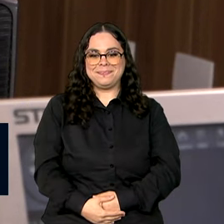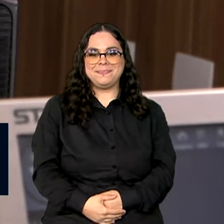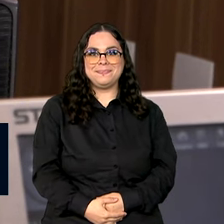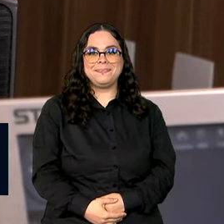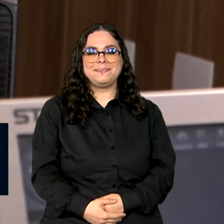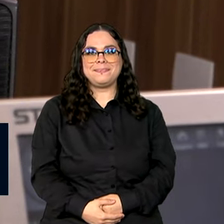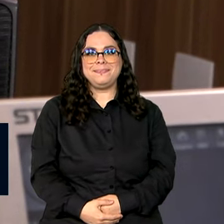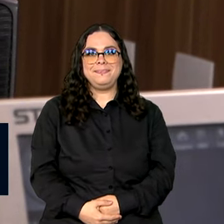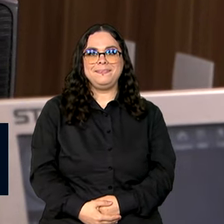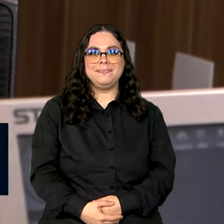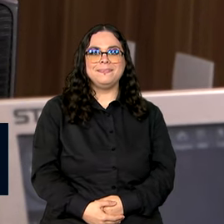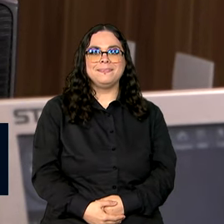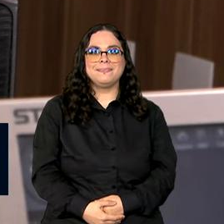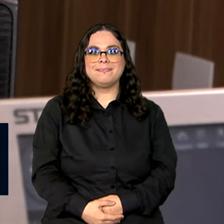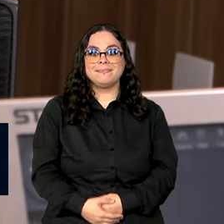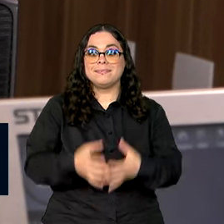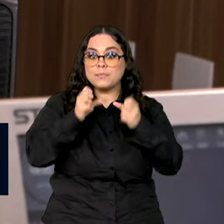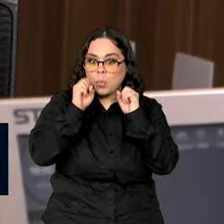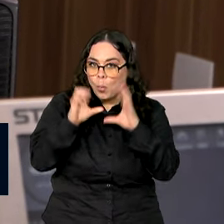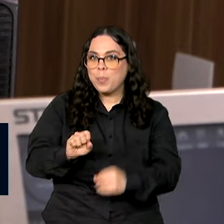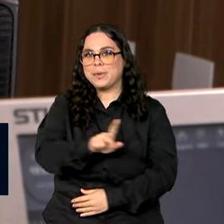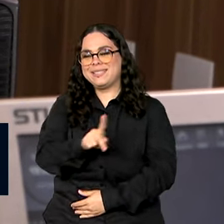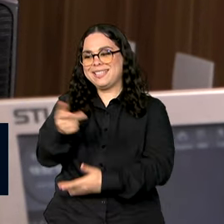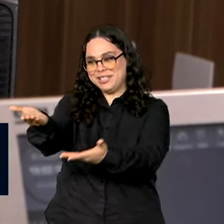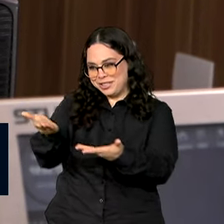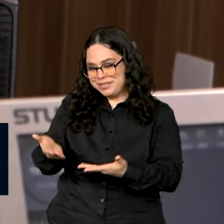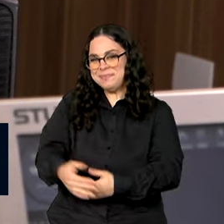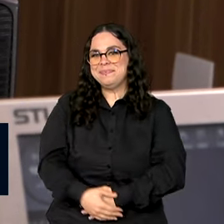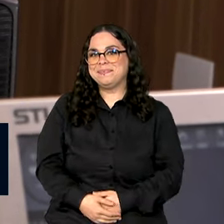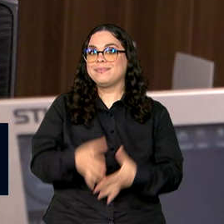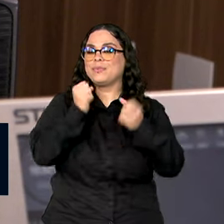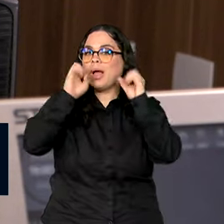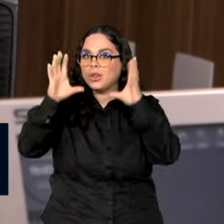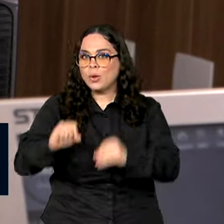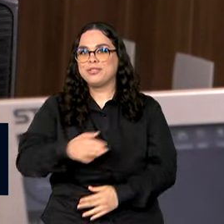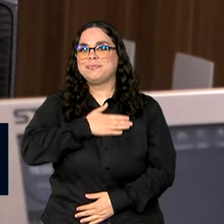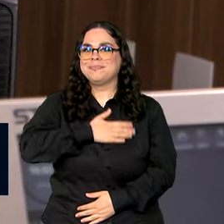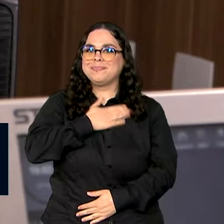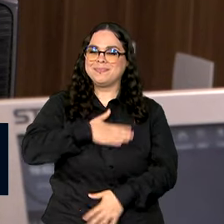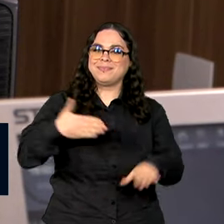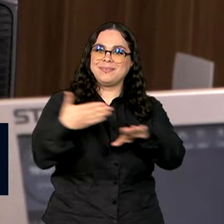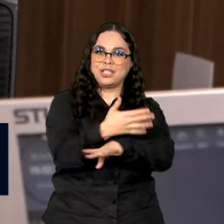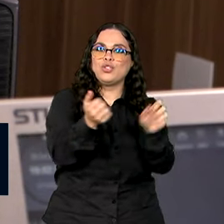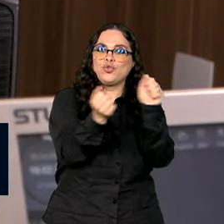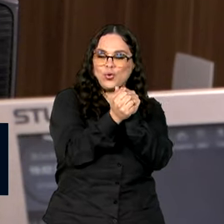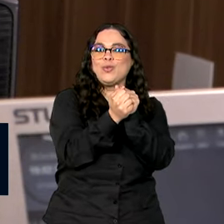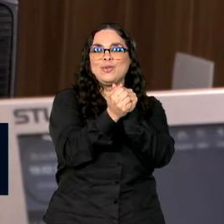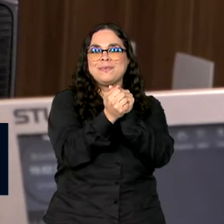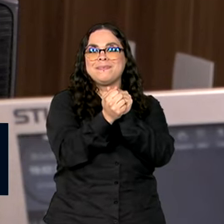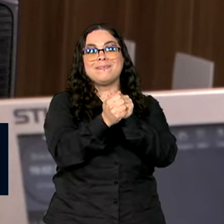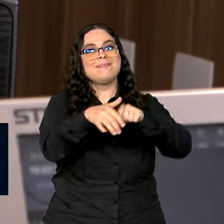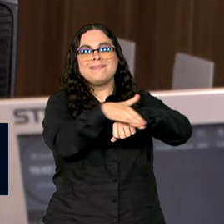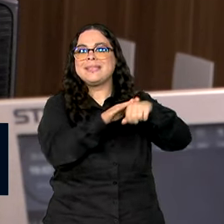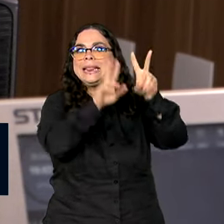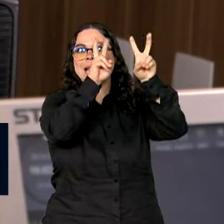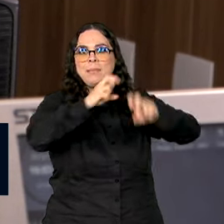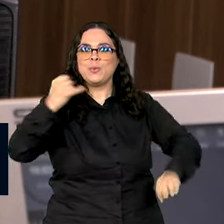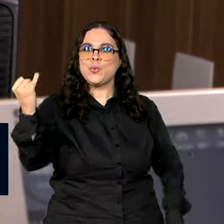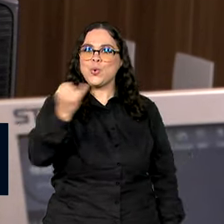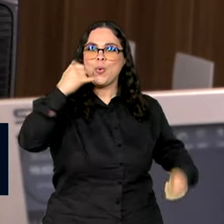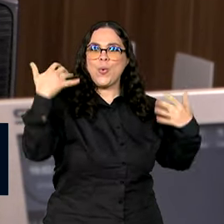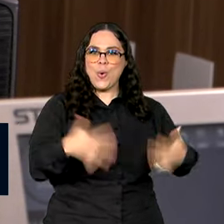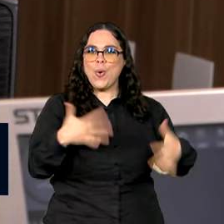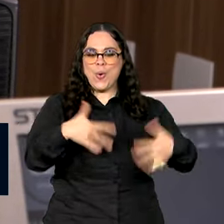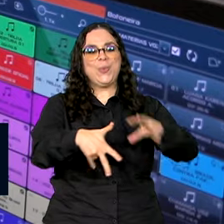educacionais Anízio Teixeira Boa noite Presidente Ah boa noite é um prazer estar aqui com vocês para falar de um assunto tão importante quanto o nosso